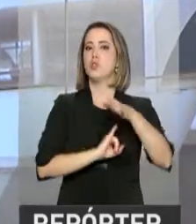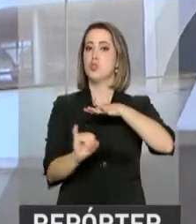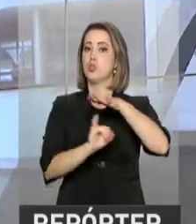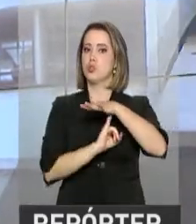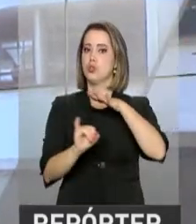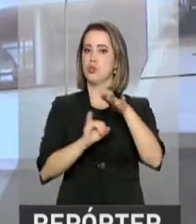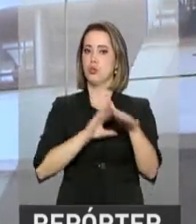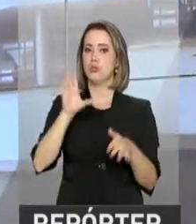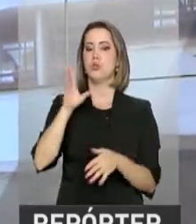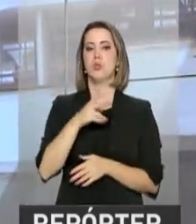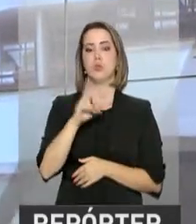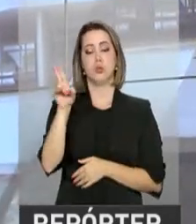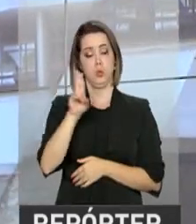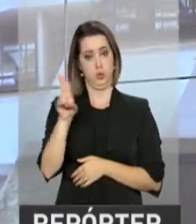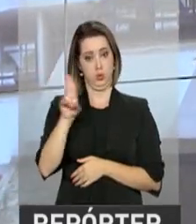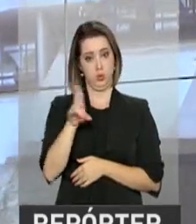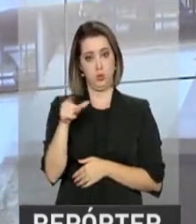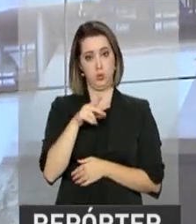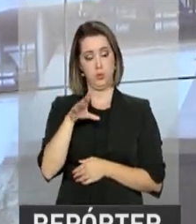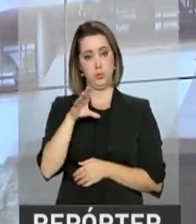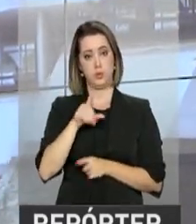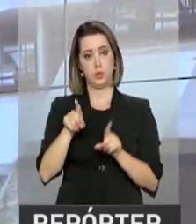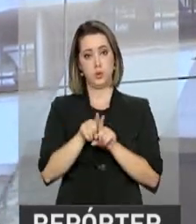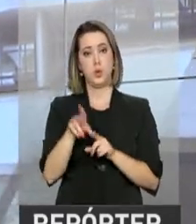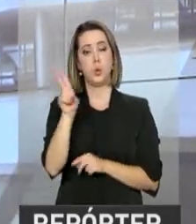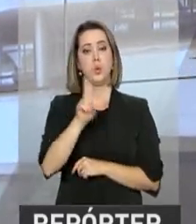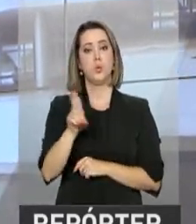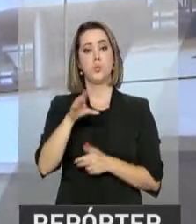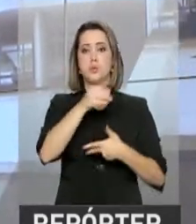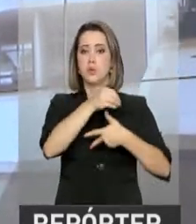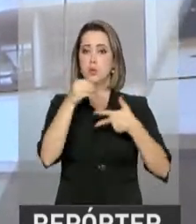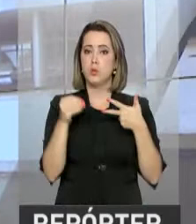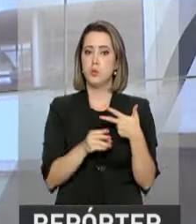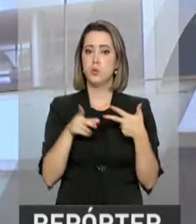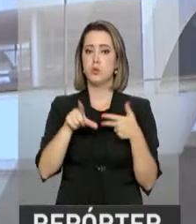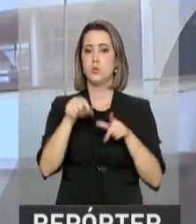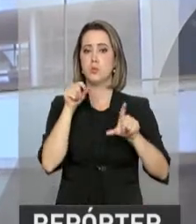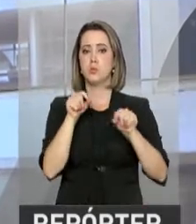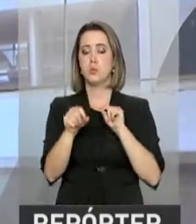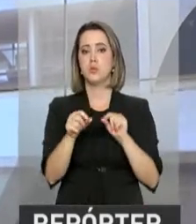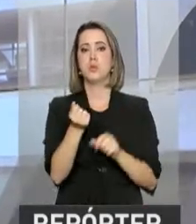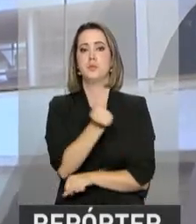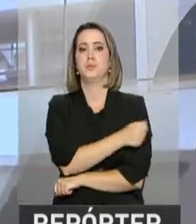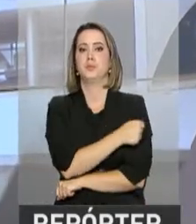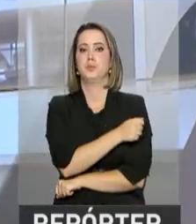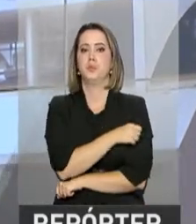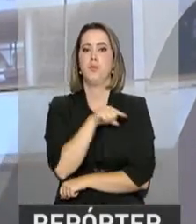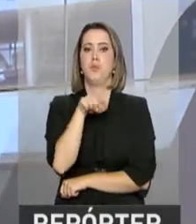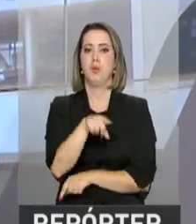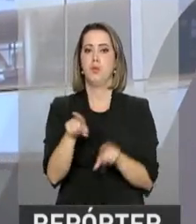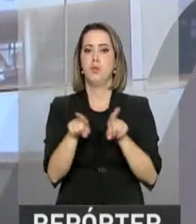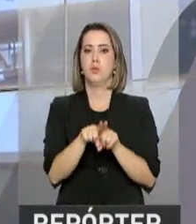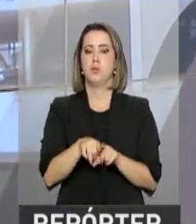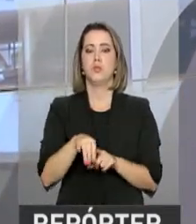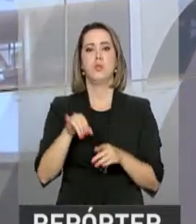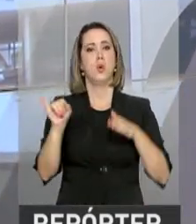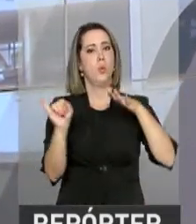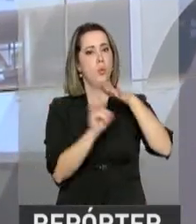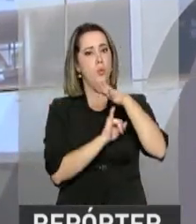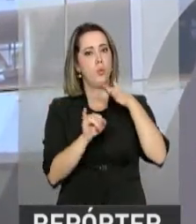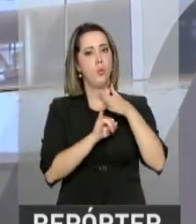superior portuguesa que usam o enem como forma de seleção há alunos o instituto politécnico de bragança